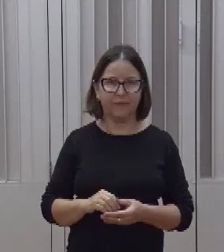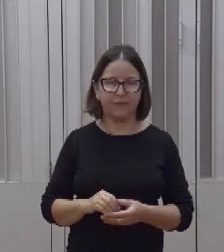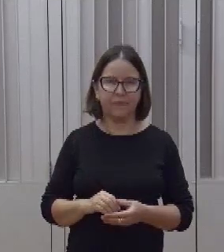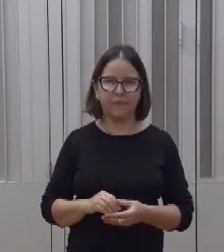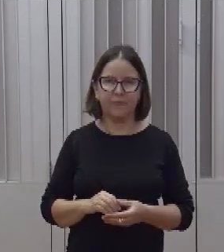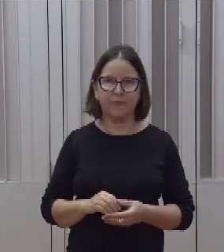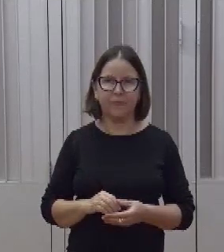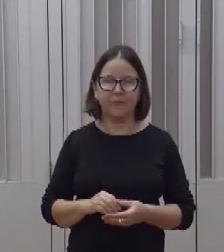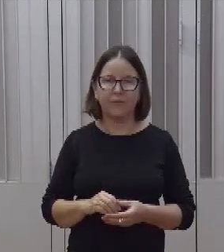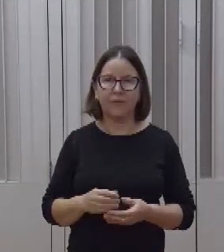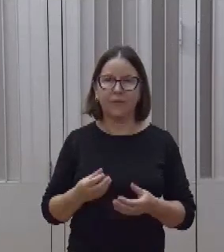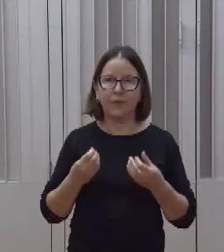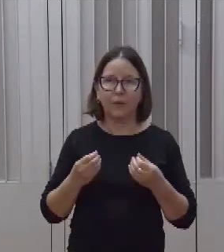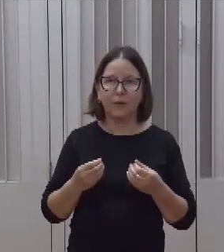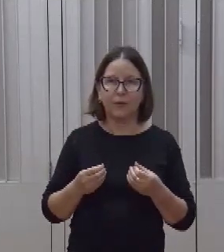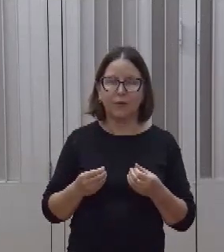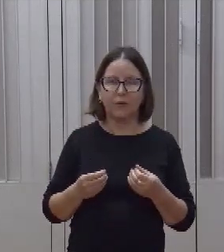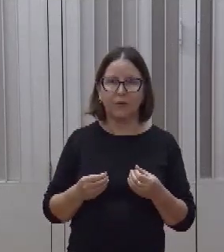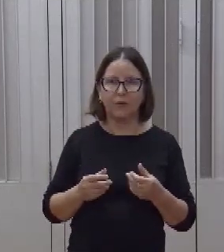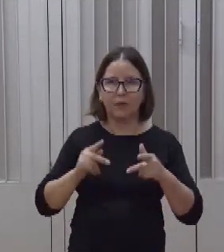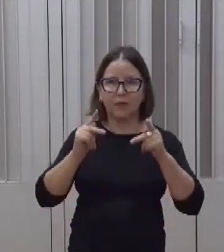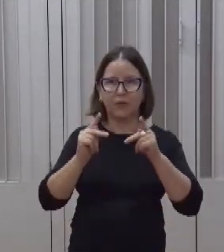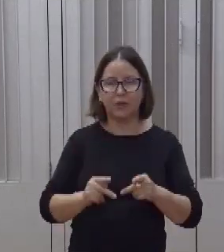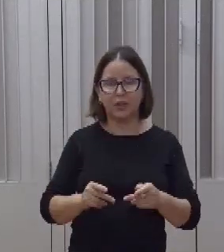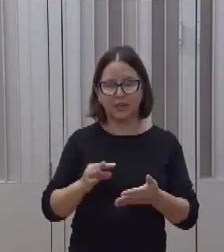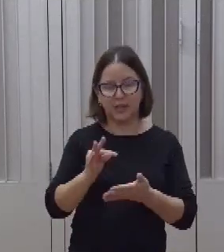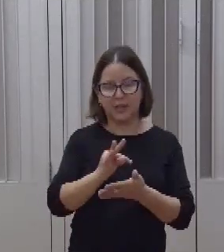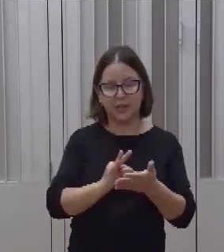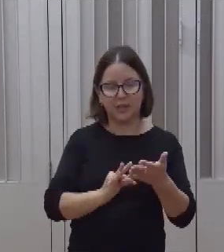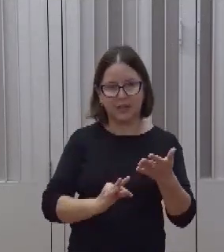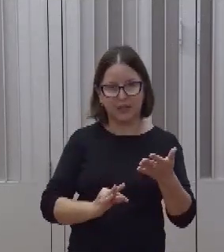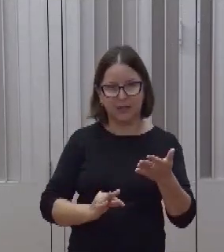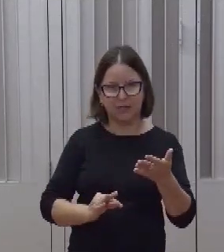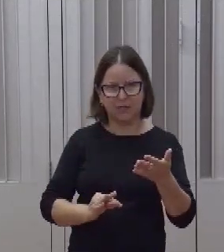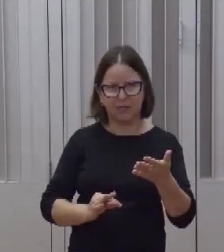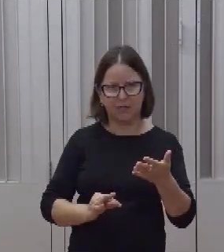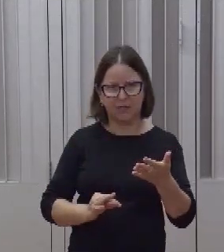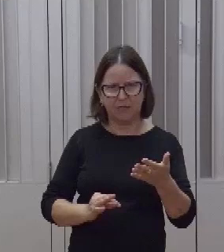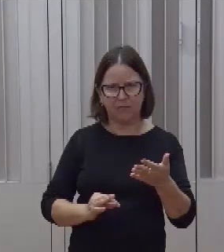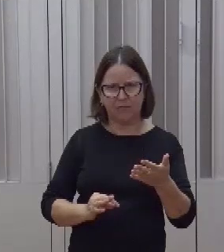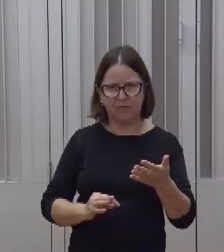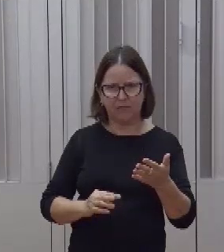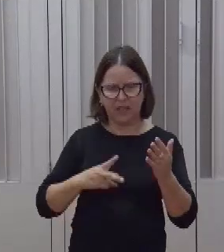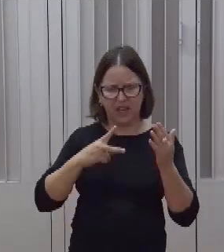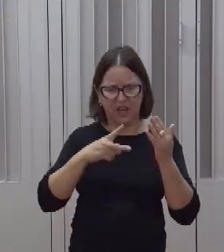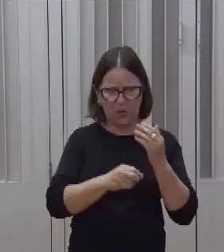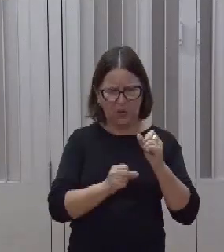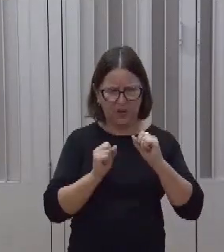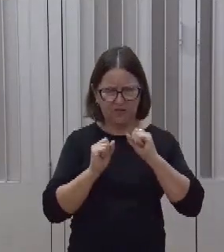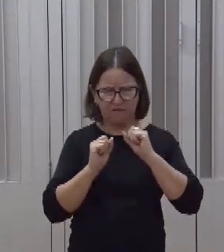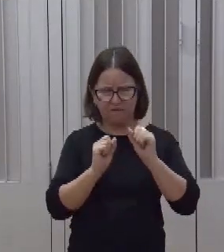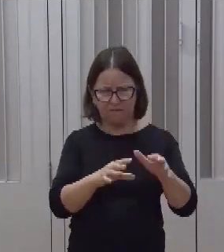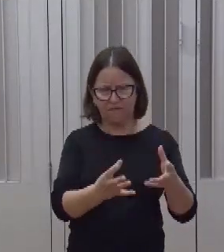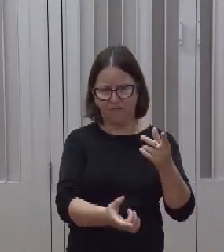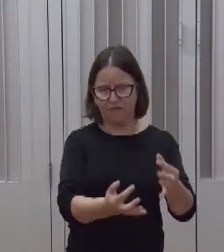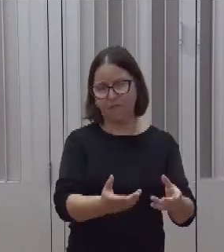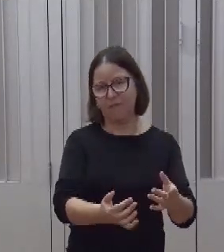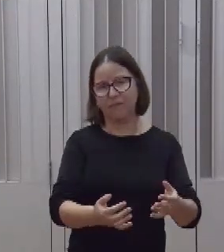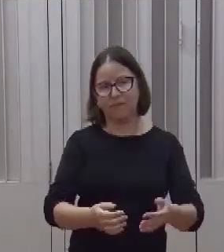diante desse texto de ser cortado e ir para o fogo?